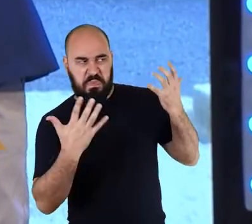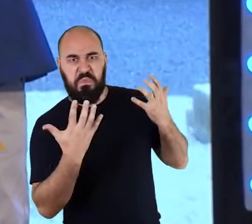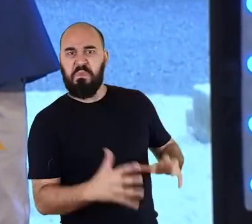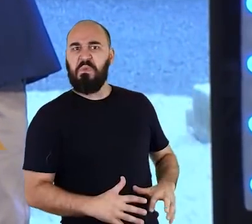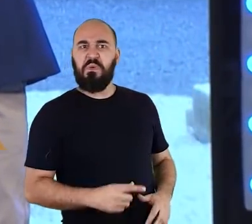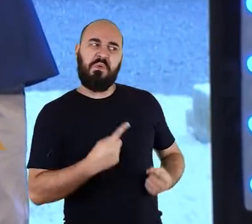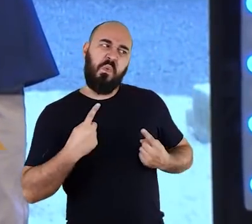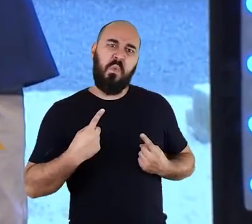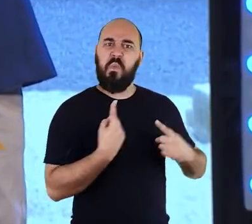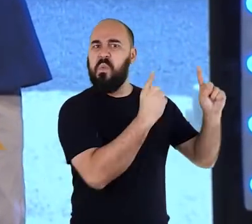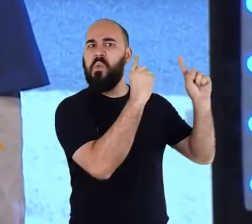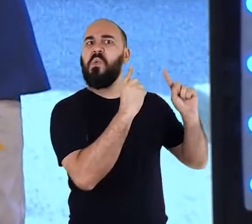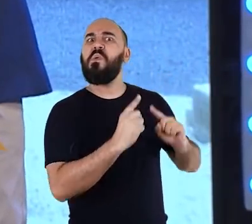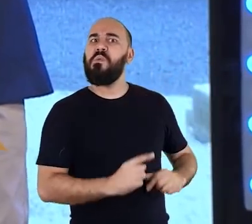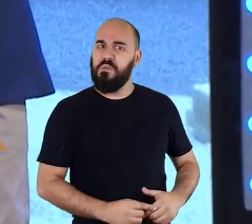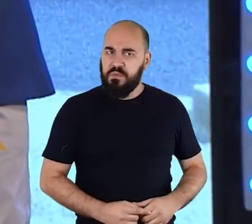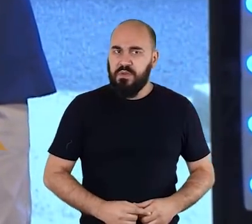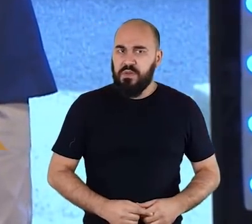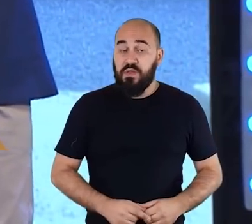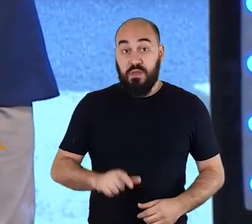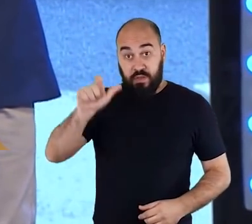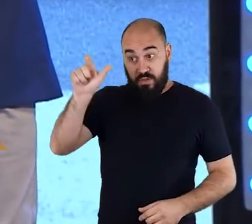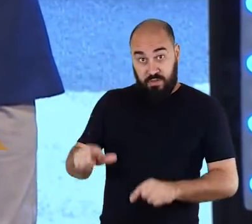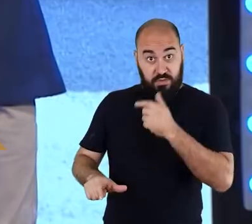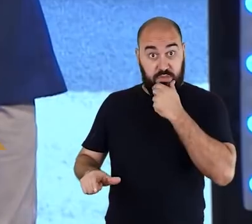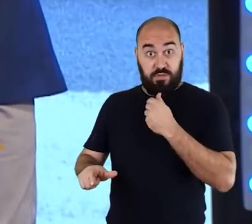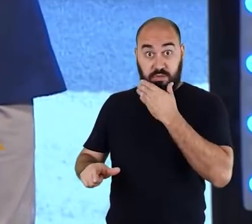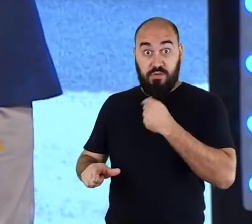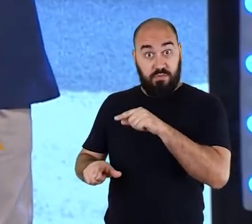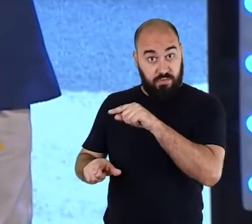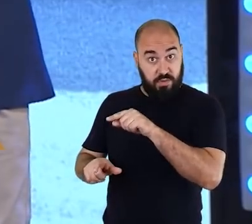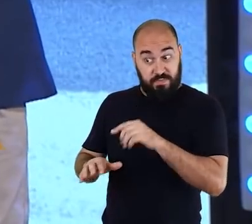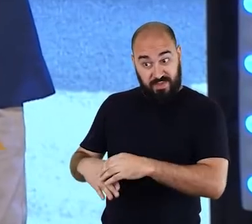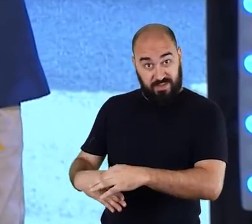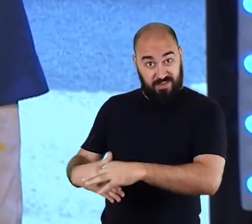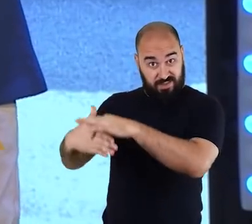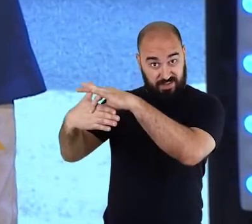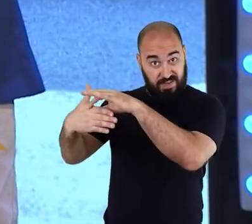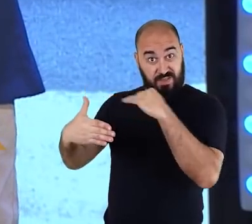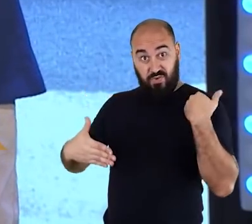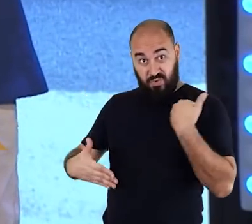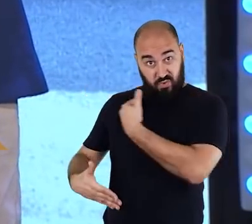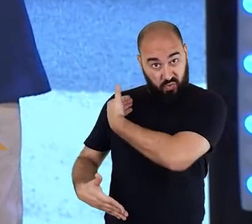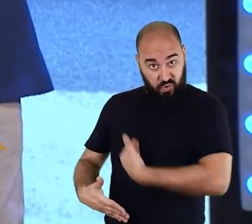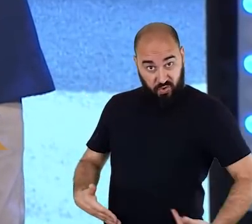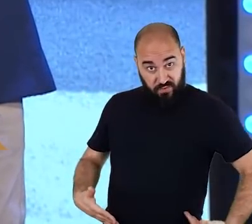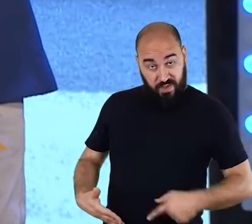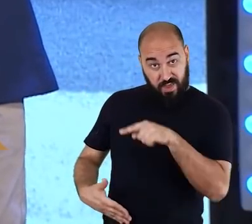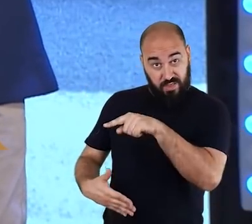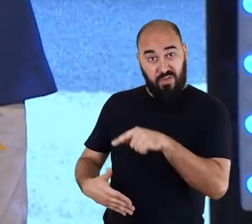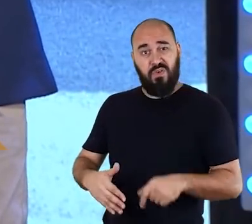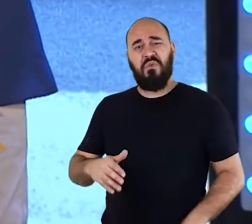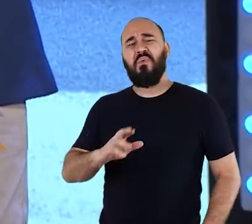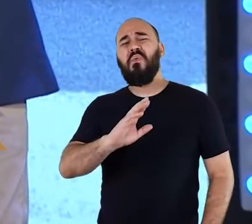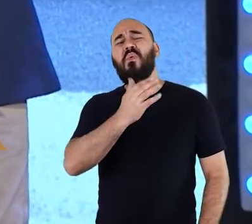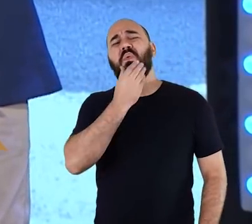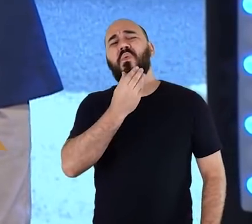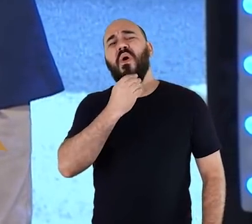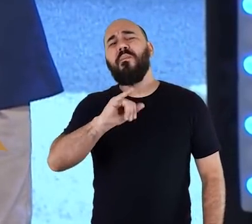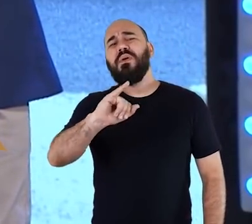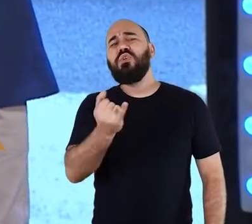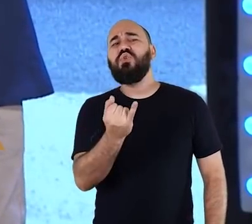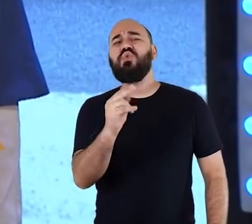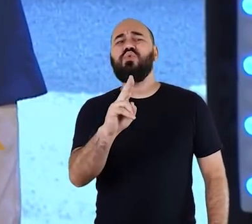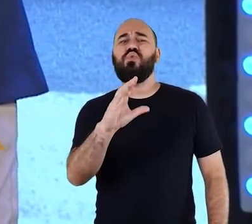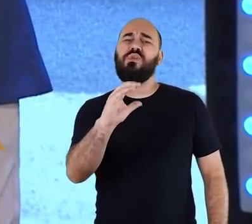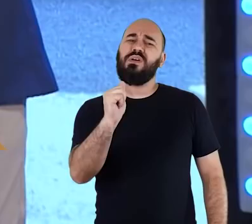opuseram a Jeremias. Um desses que foi contra o profeta de Deus foi um certo Jucal, filho de